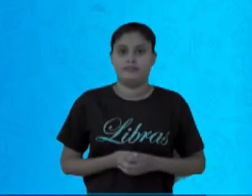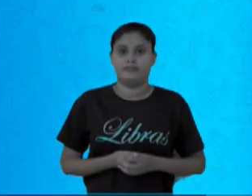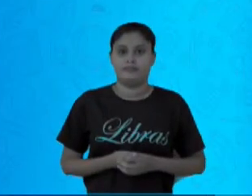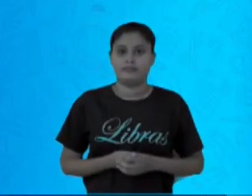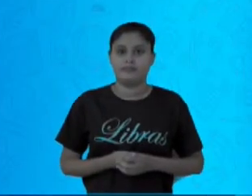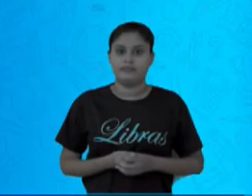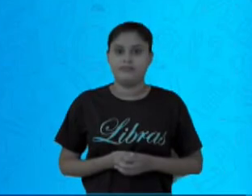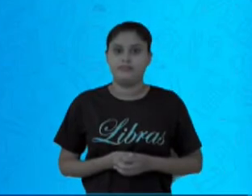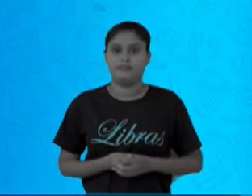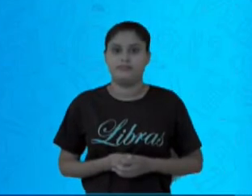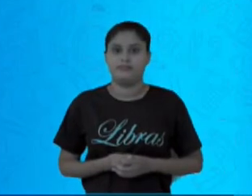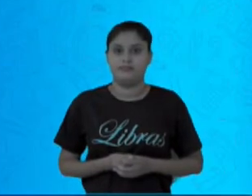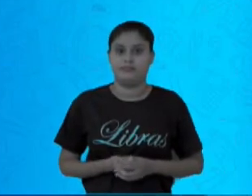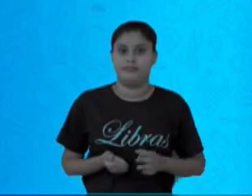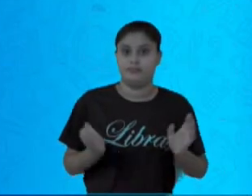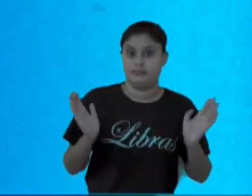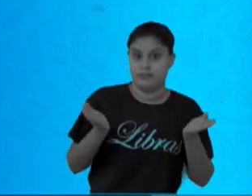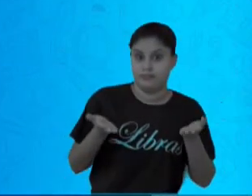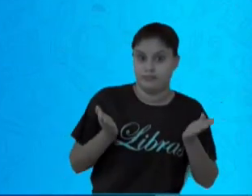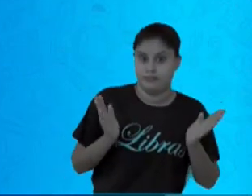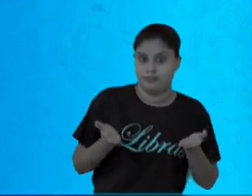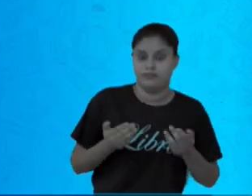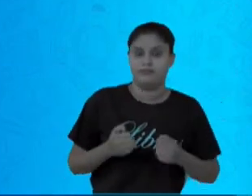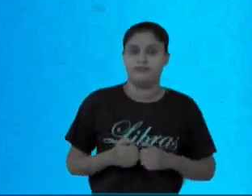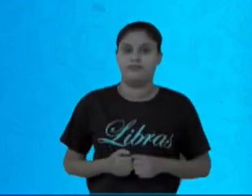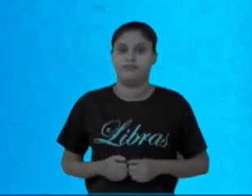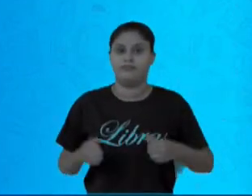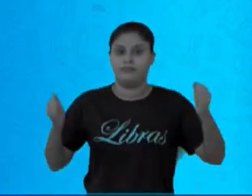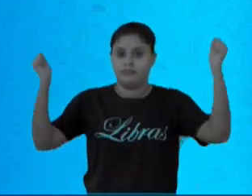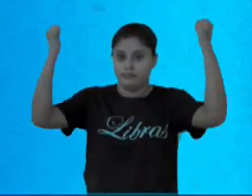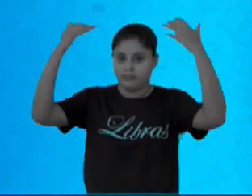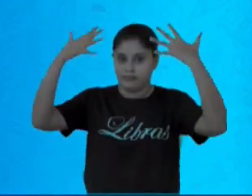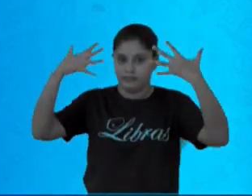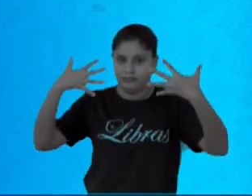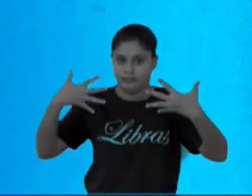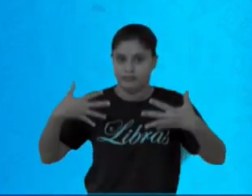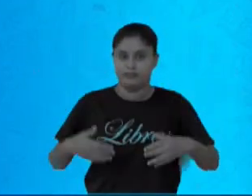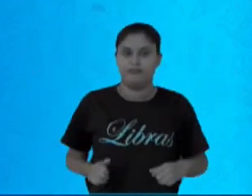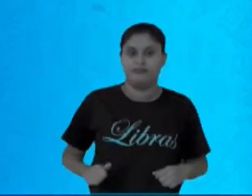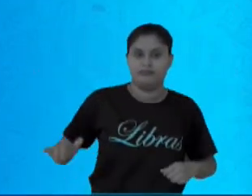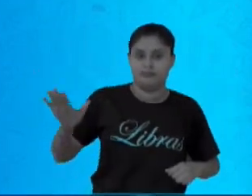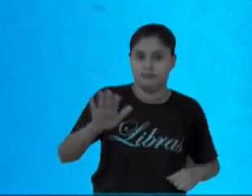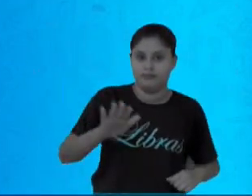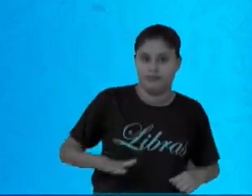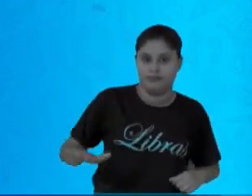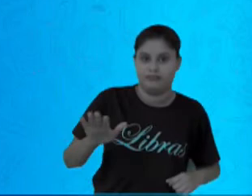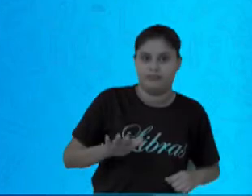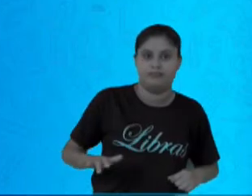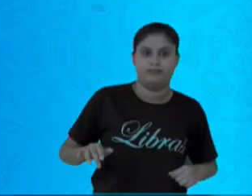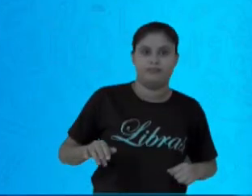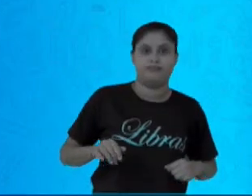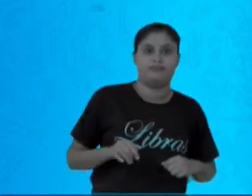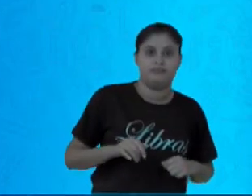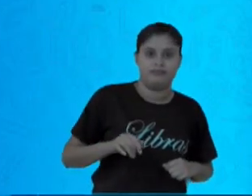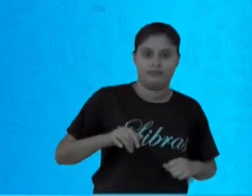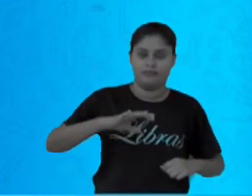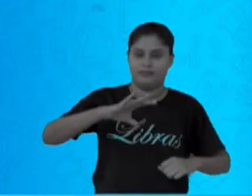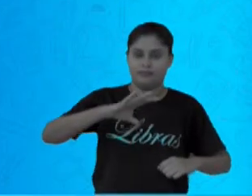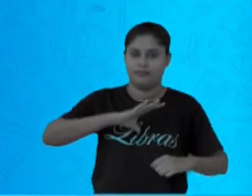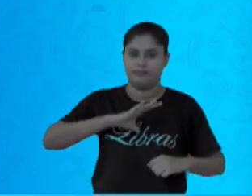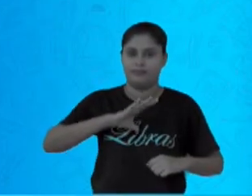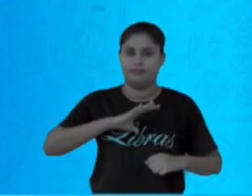Então, vamos repassar sobre as características da zona urbana, a questão das construções. Olha,